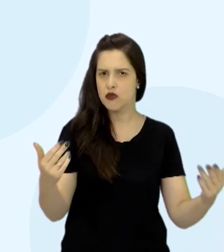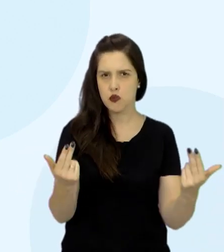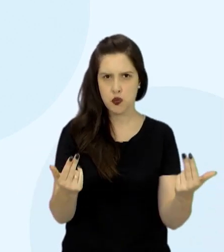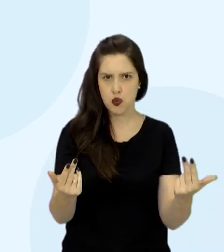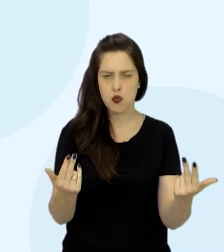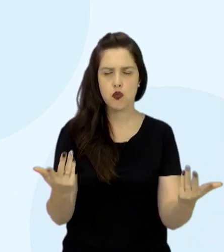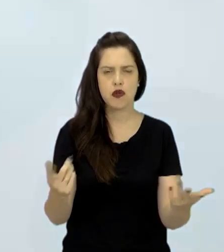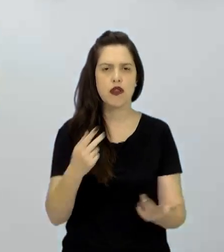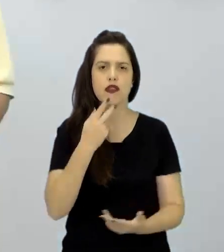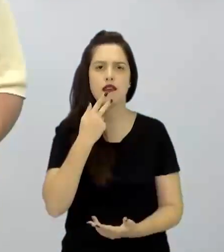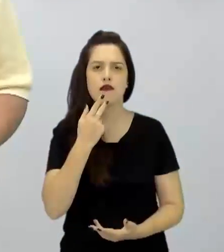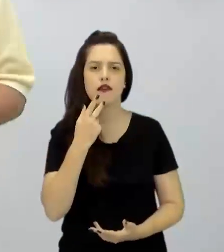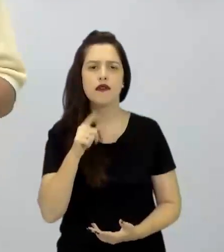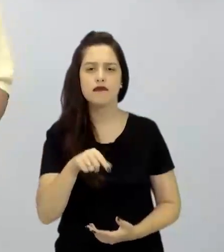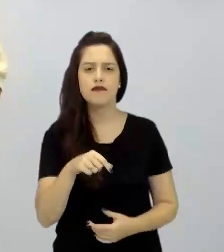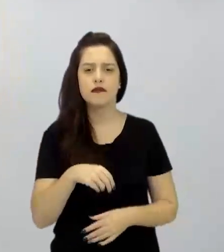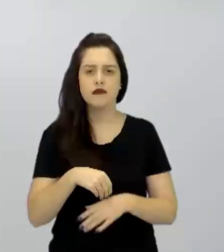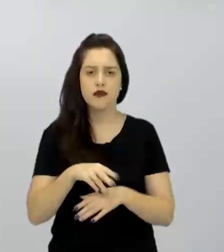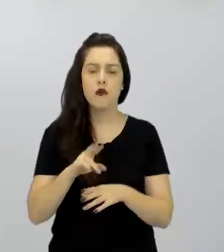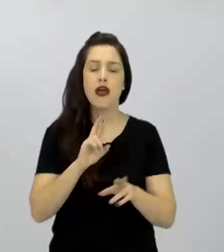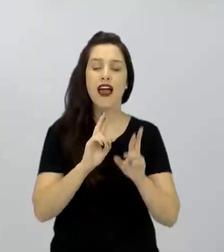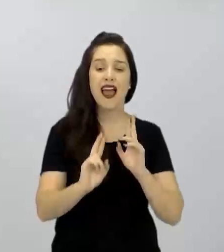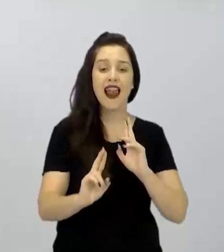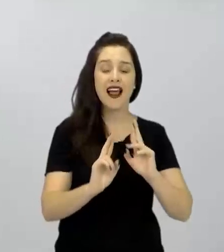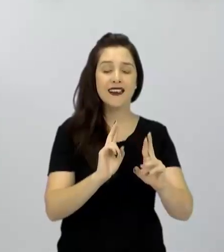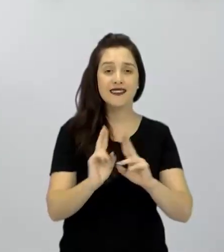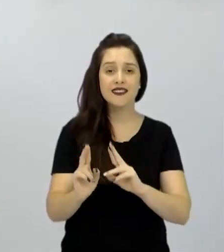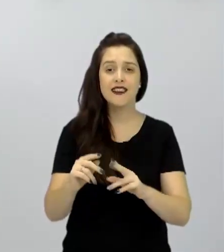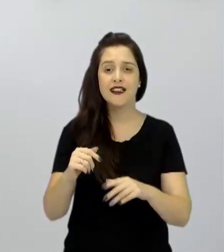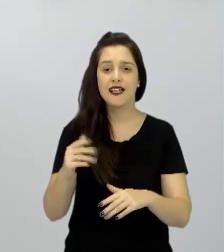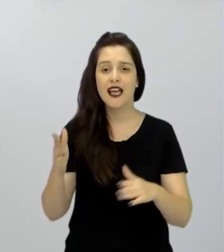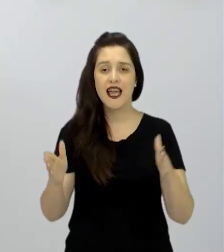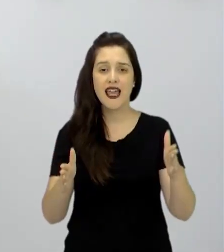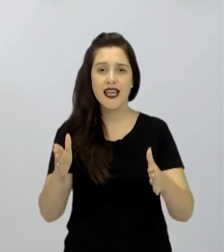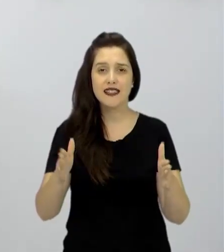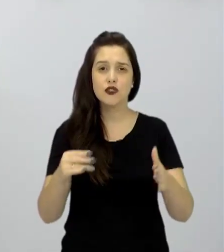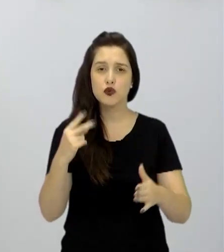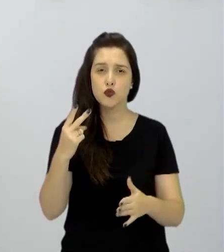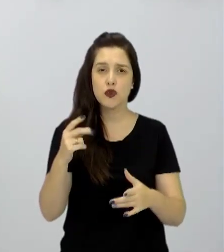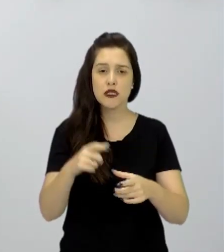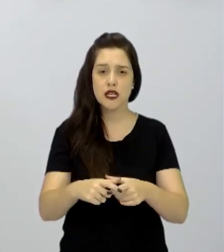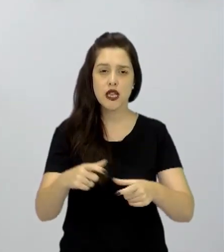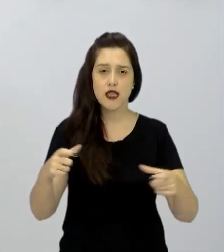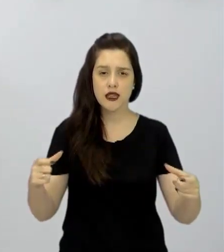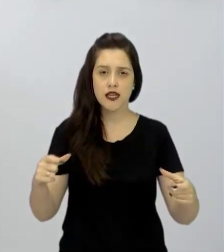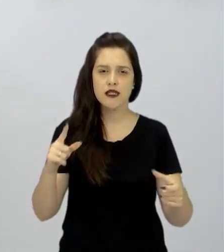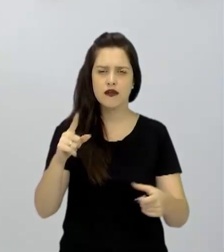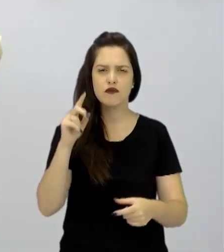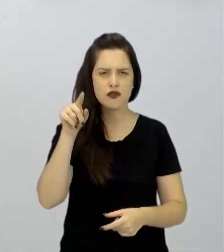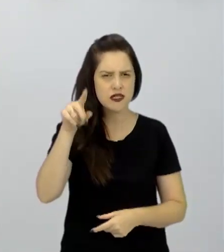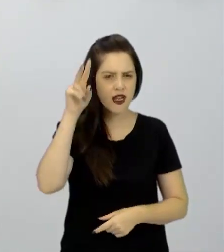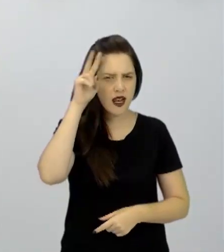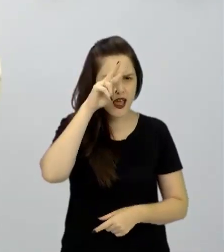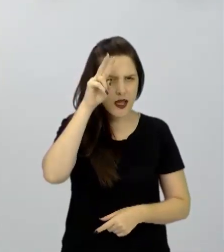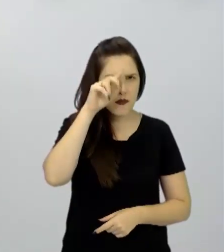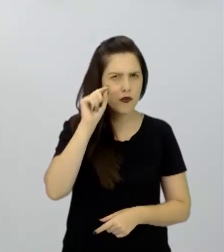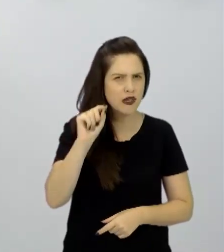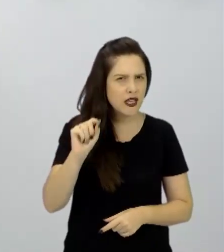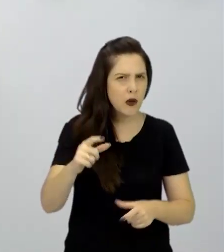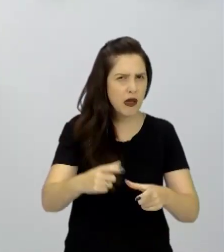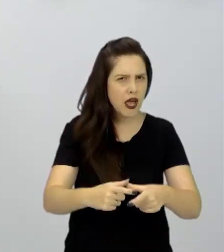verdade, a gente está estabelecendo uma relação entre duas grandezas. Mas vocês lembram o que é uma